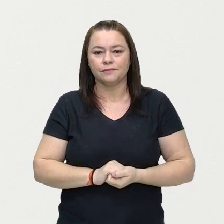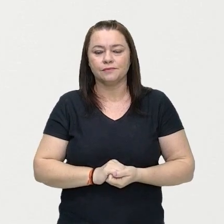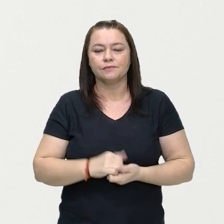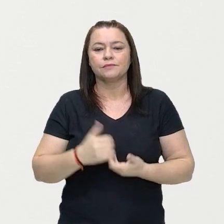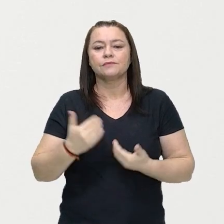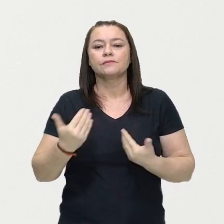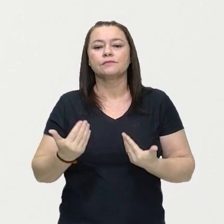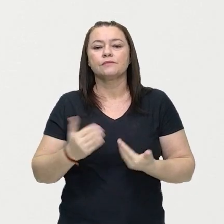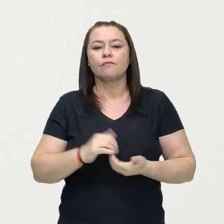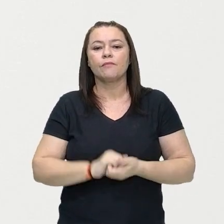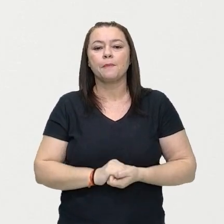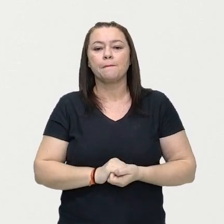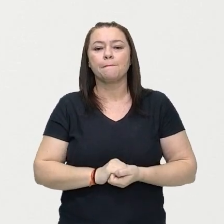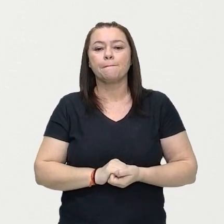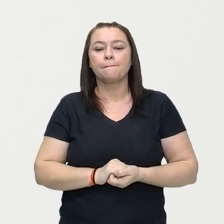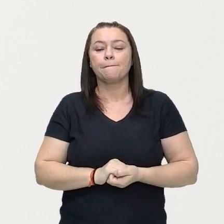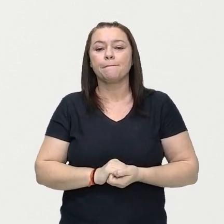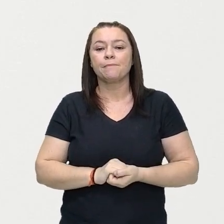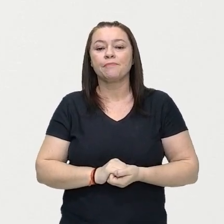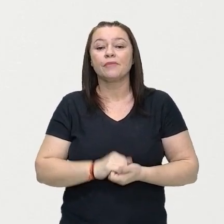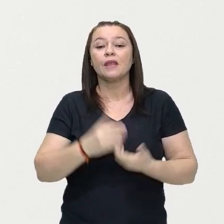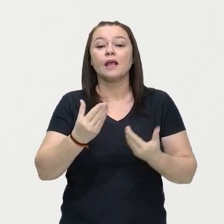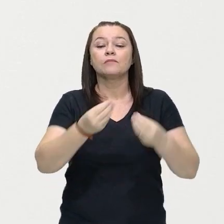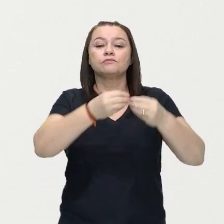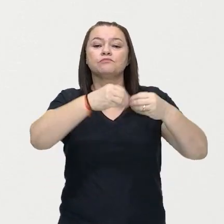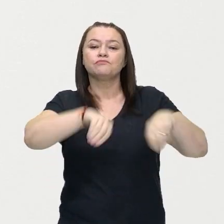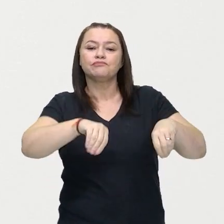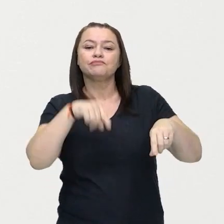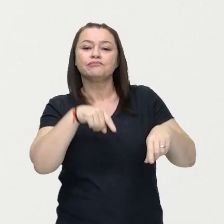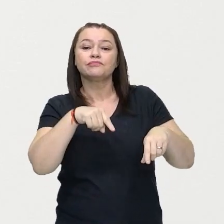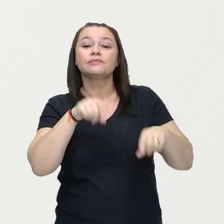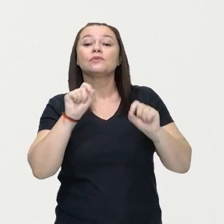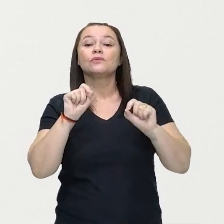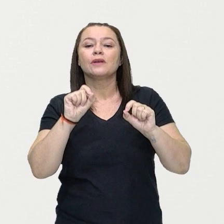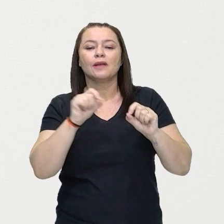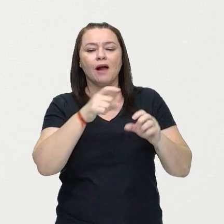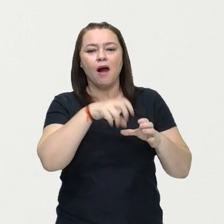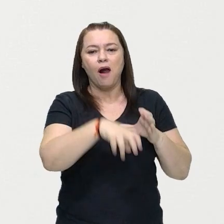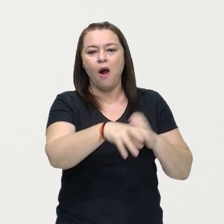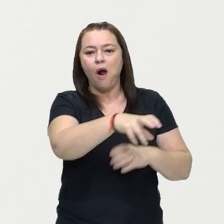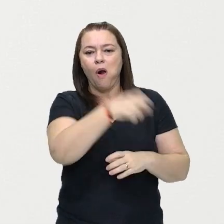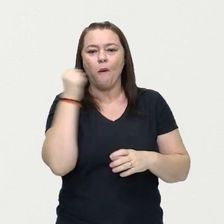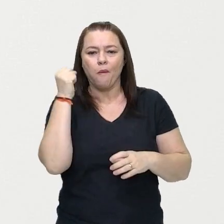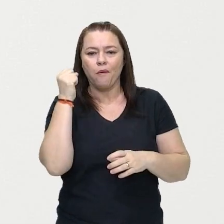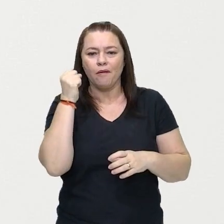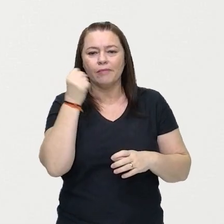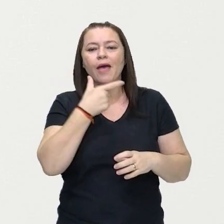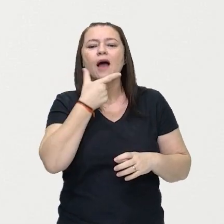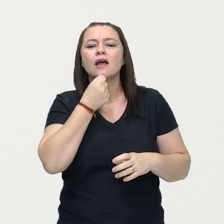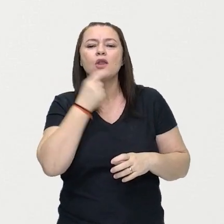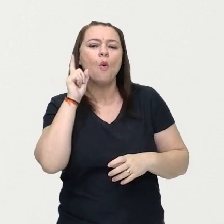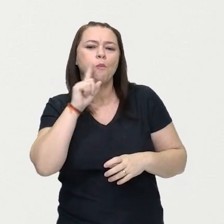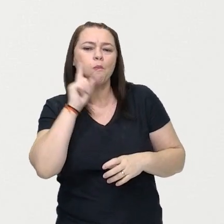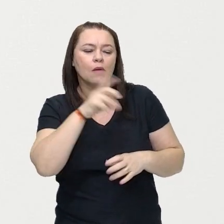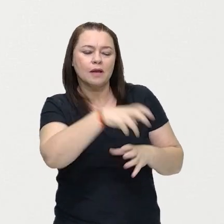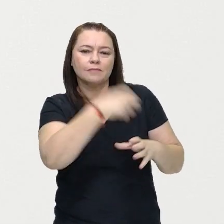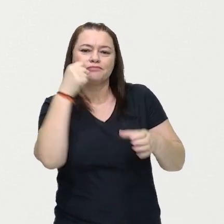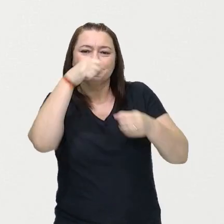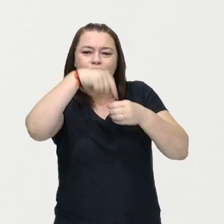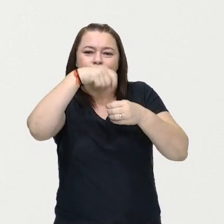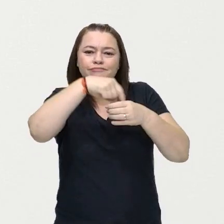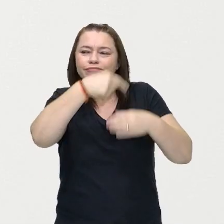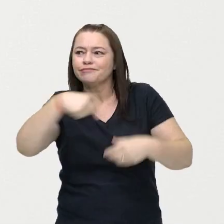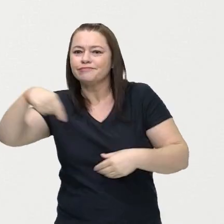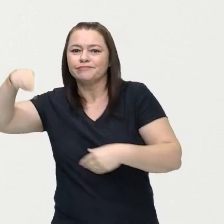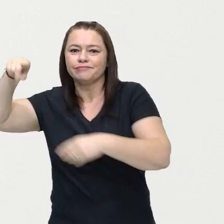Fracasso, opa, fui até demais aqui, deu um spoiler. Fracasso, o roubo da semente. Quando o Henry veio aqui e roubou as sementes. Rapaz,